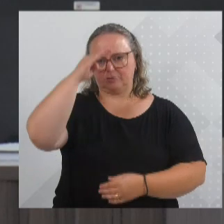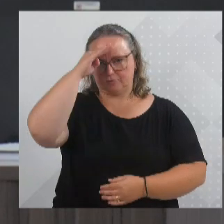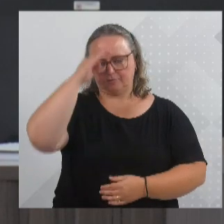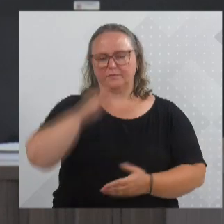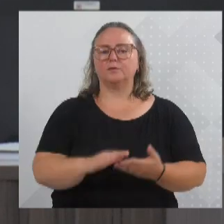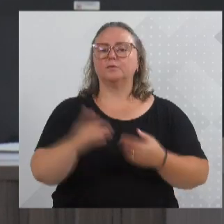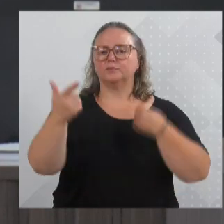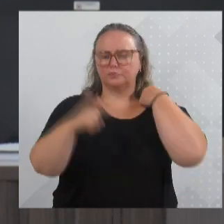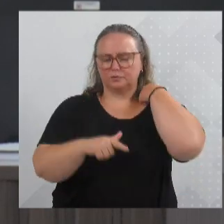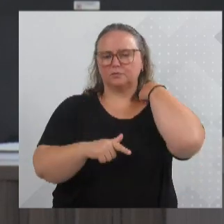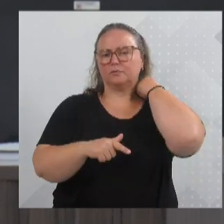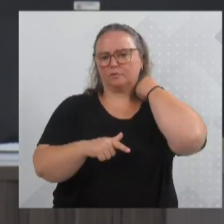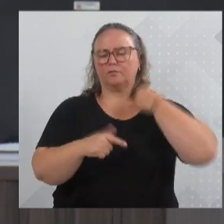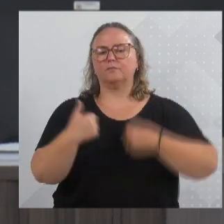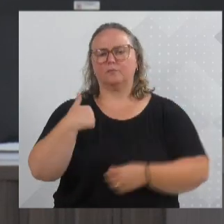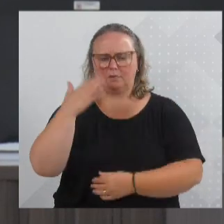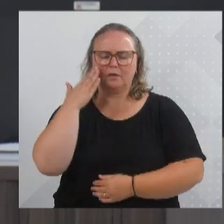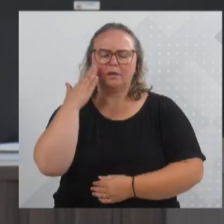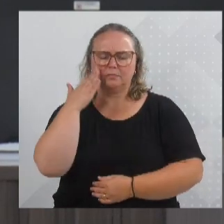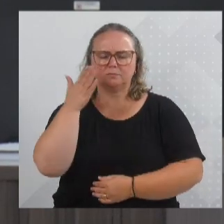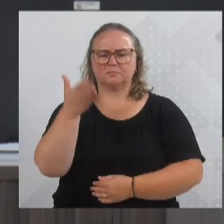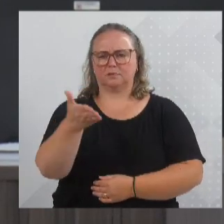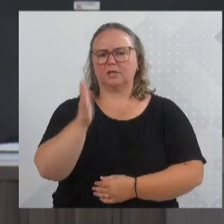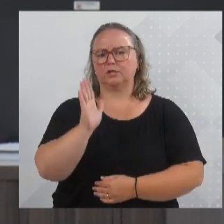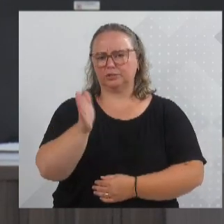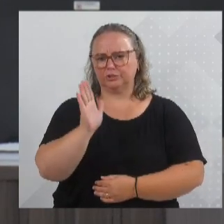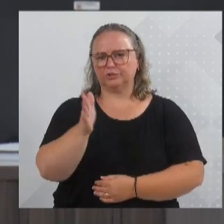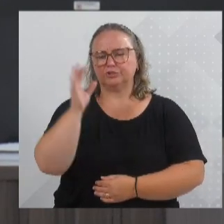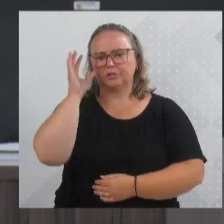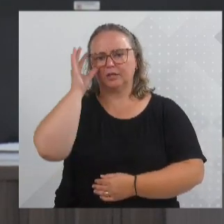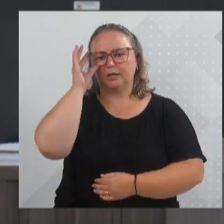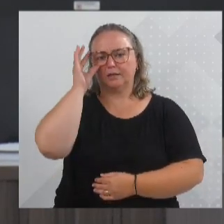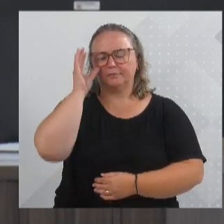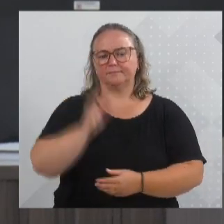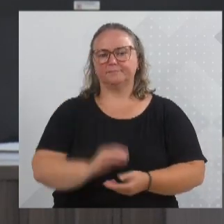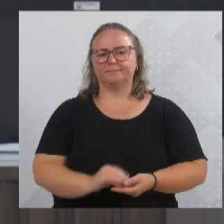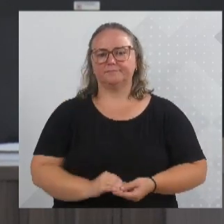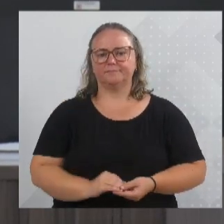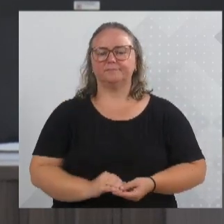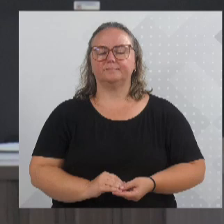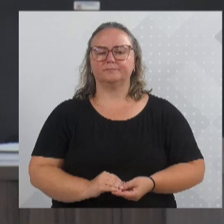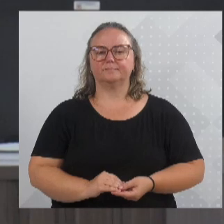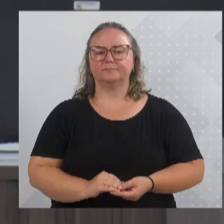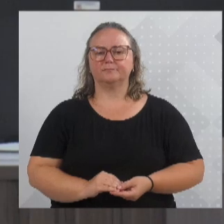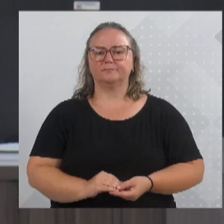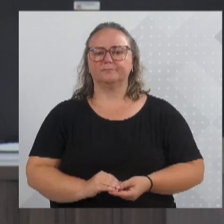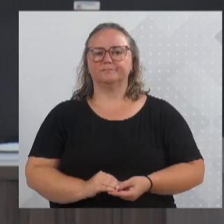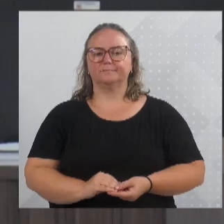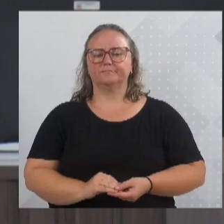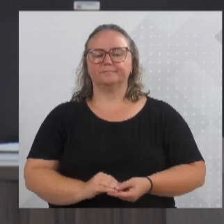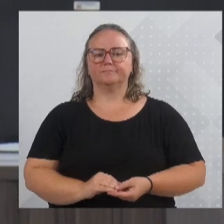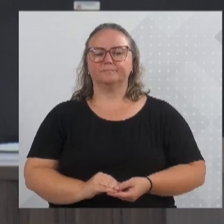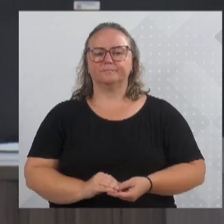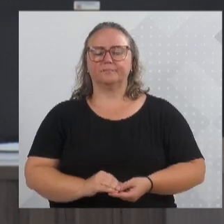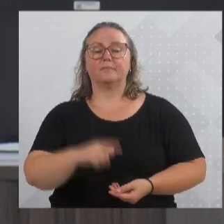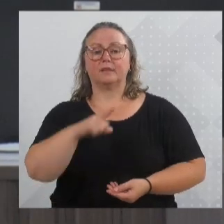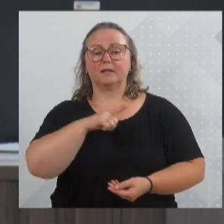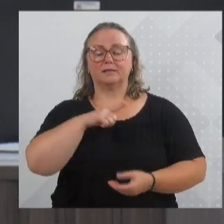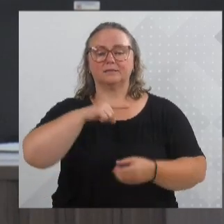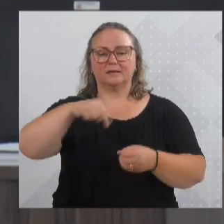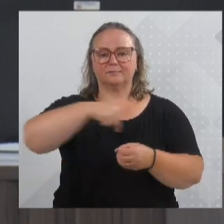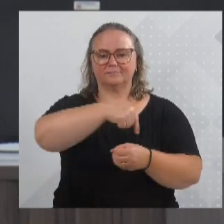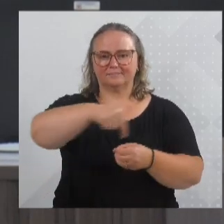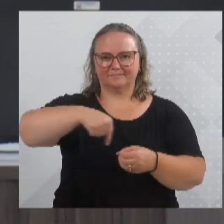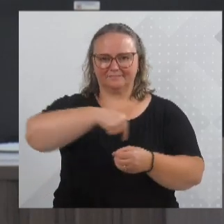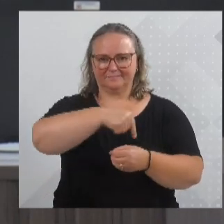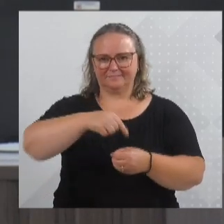reforço também, eu sei que o senhor também já tinha feito esse encaminhamento, a rotatória